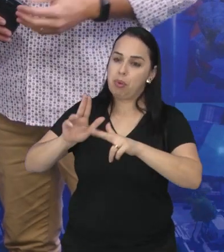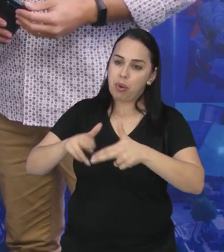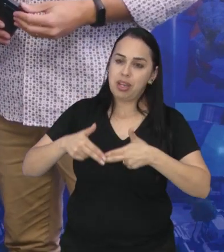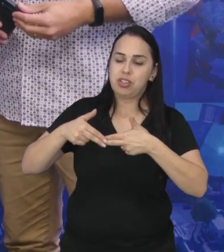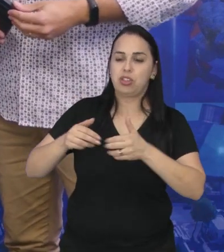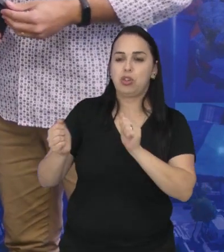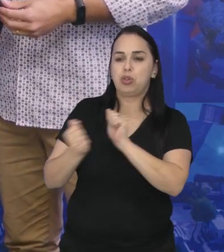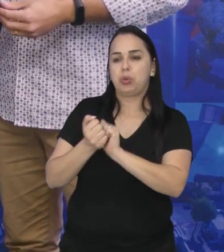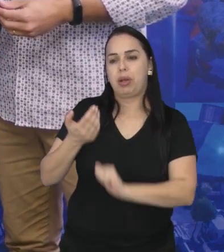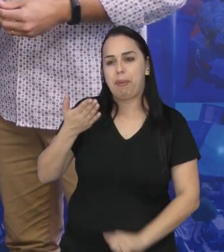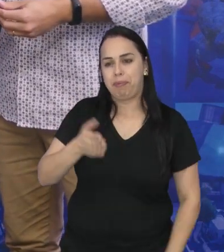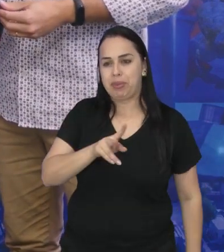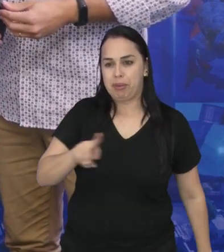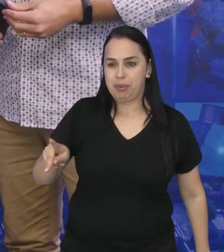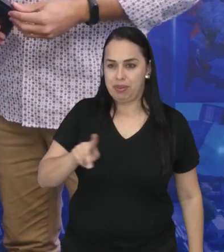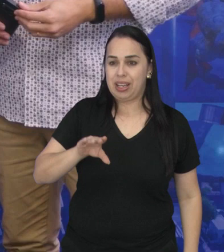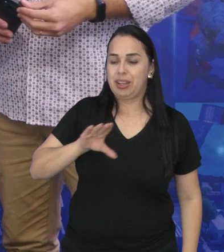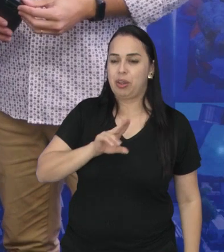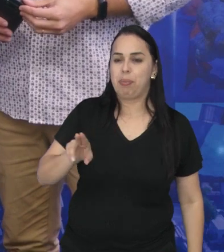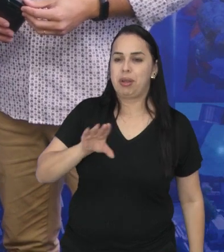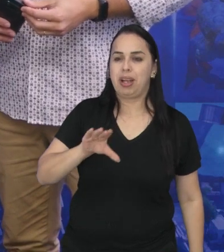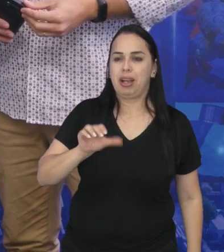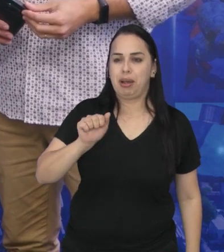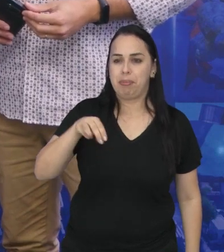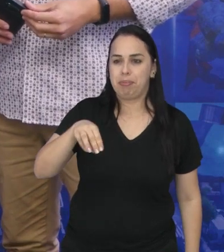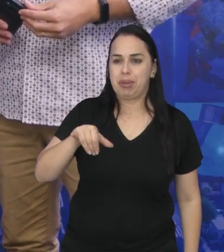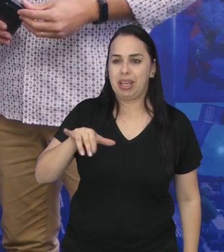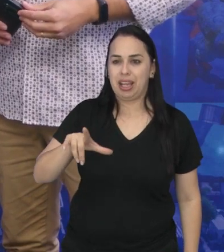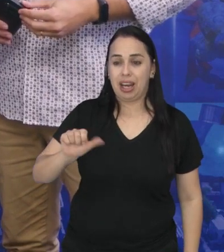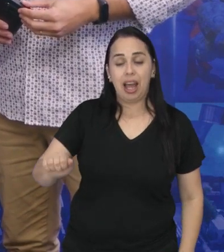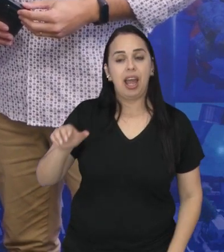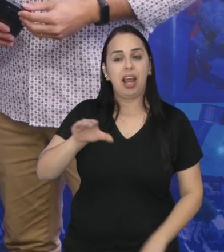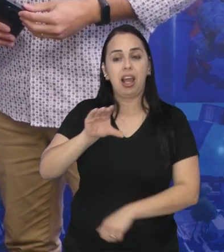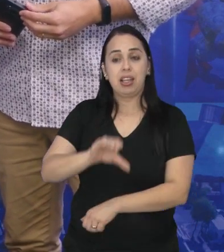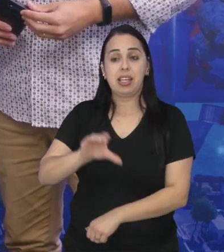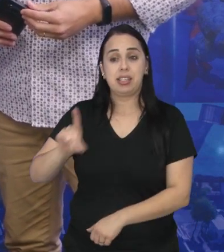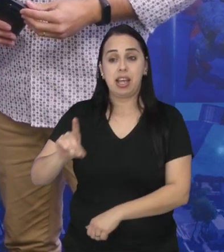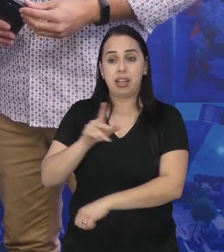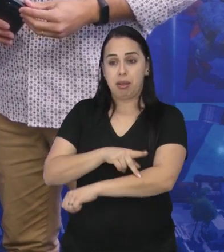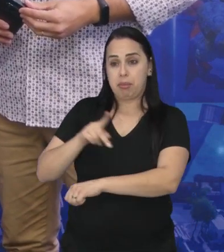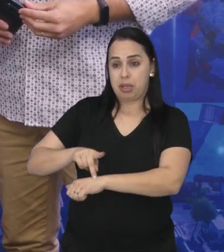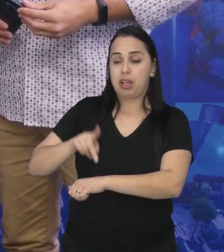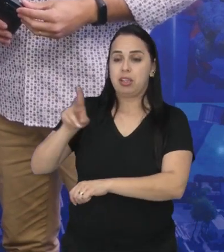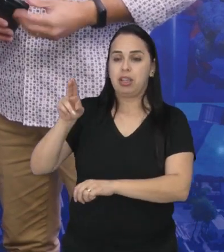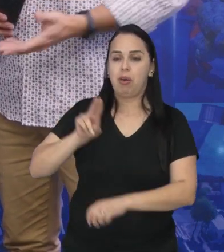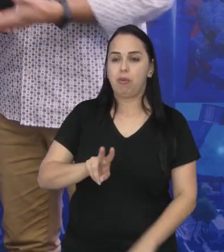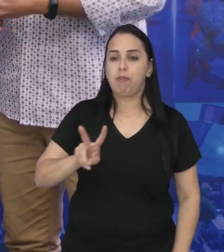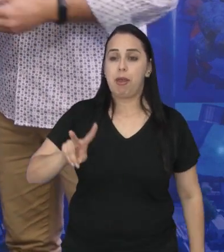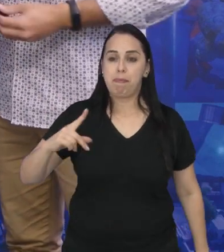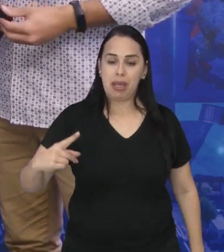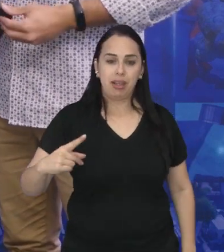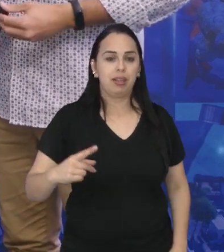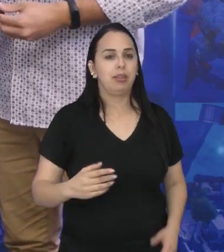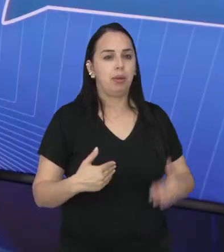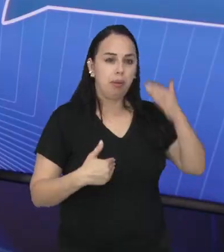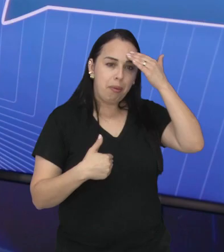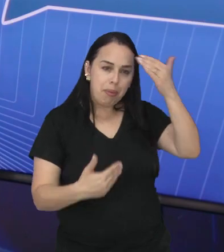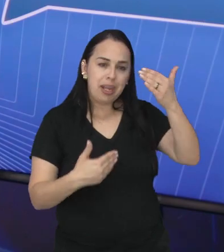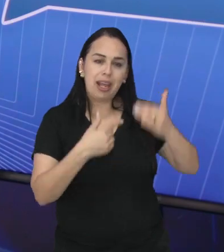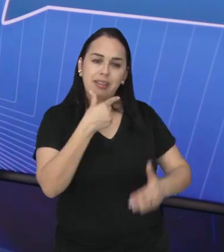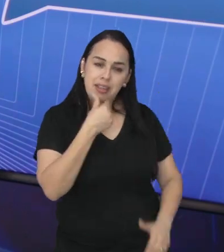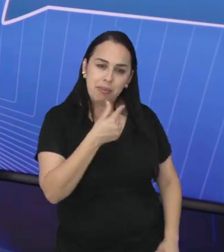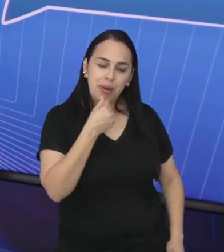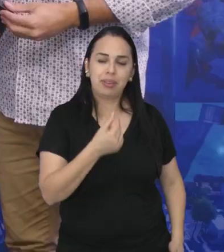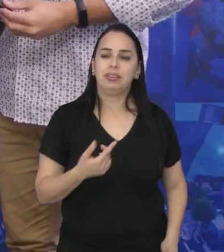falar disso eu estou aqui com a professora Camila Medina, que é coordenadora do curso de Pedagogia da Univap. Seja bem-vinda, professora.